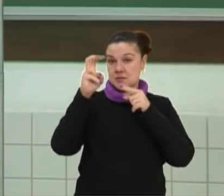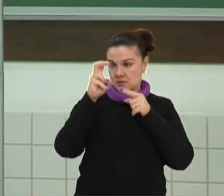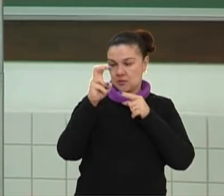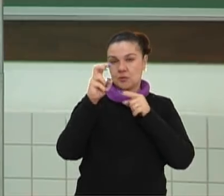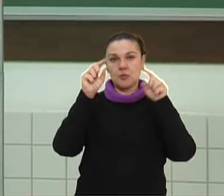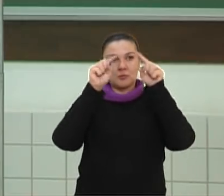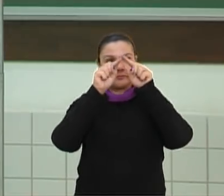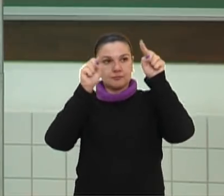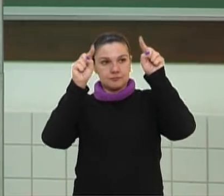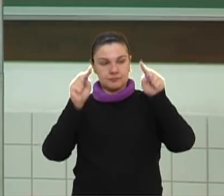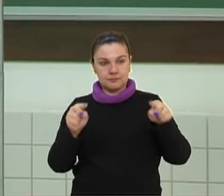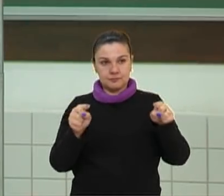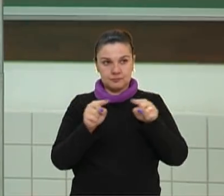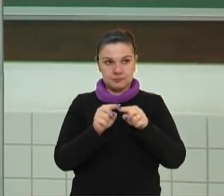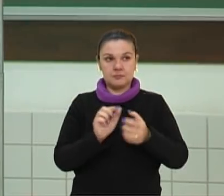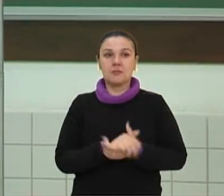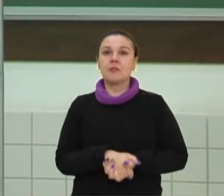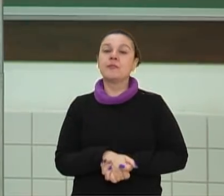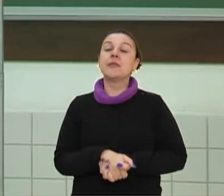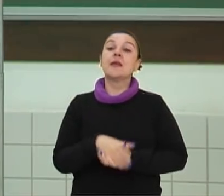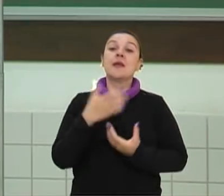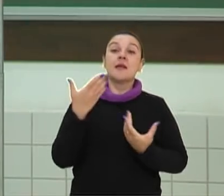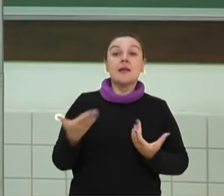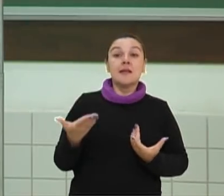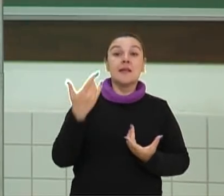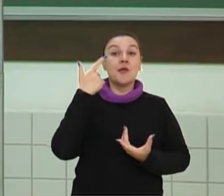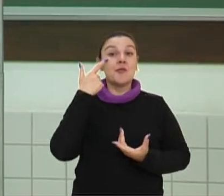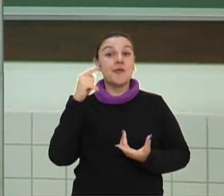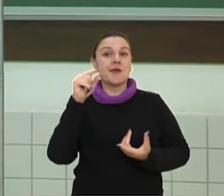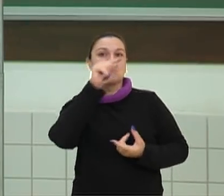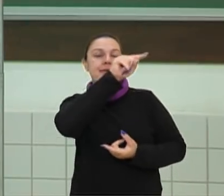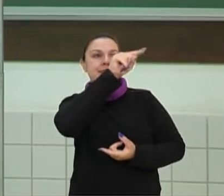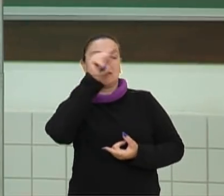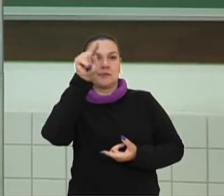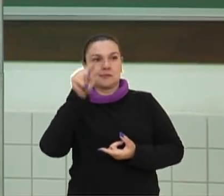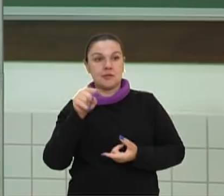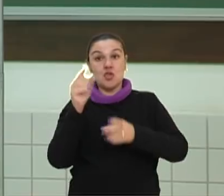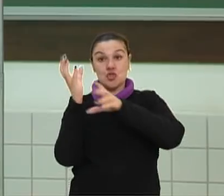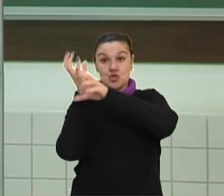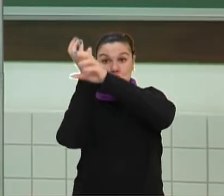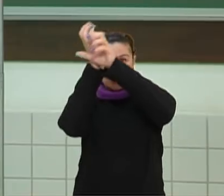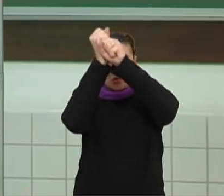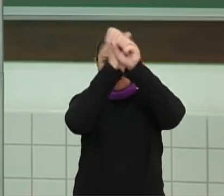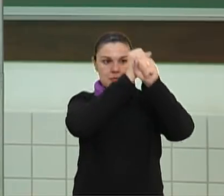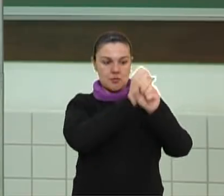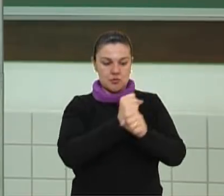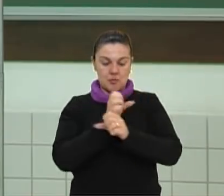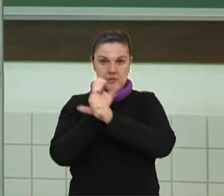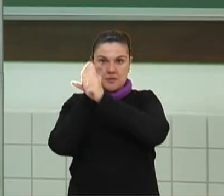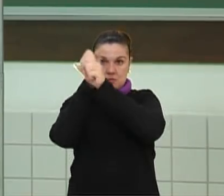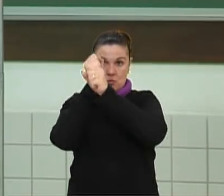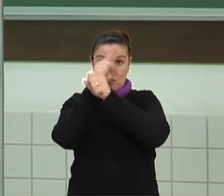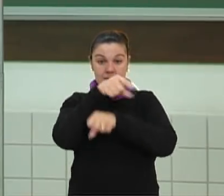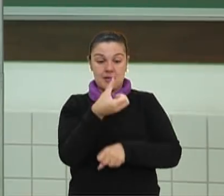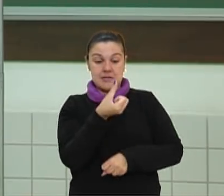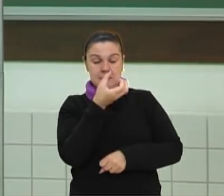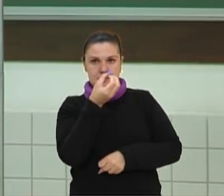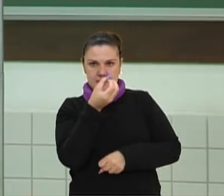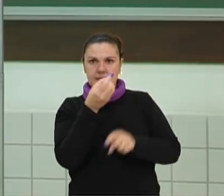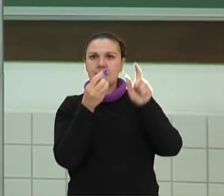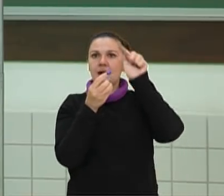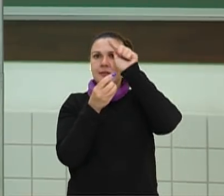é 5 centímetros. Então, imagine o perímetro somando dá 60 centímetros e cada